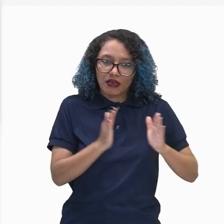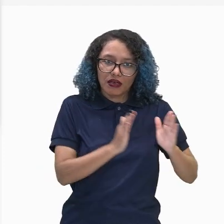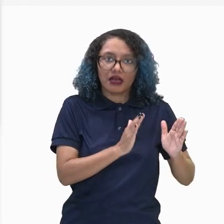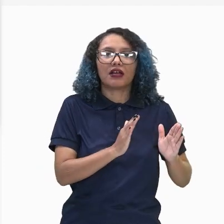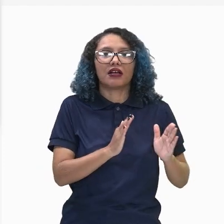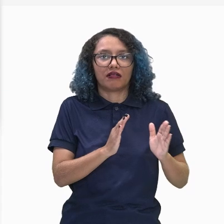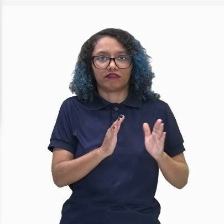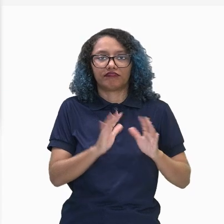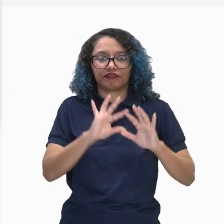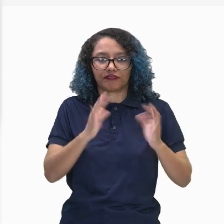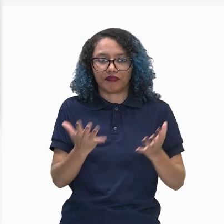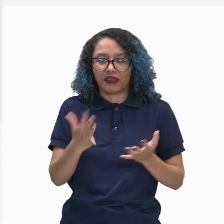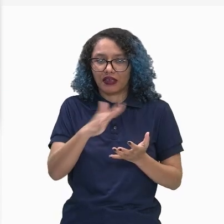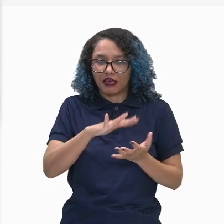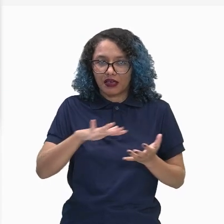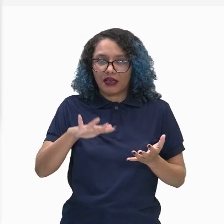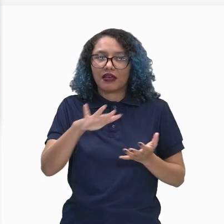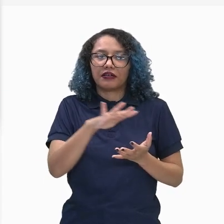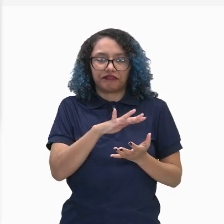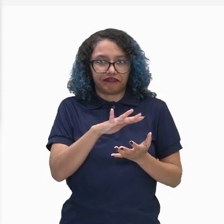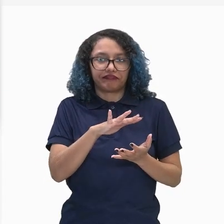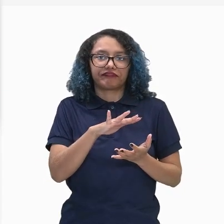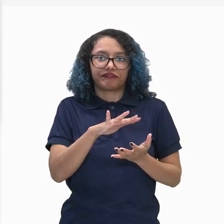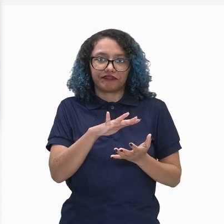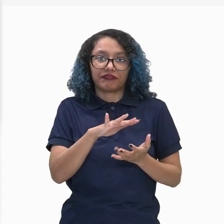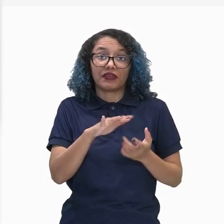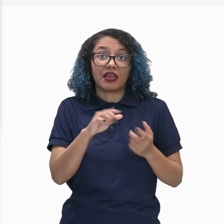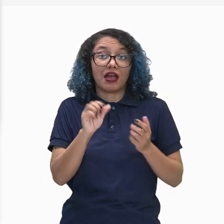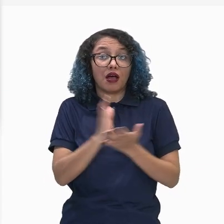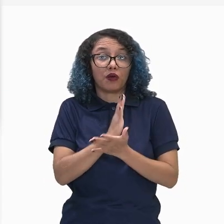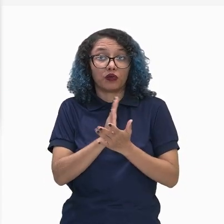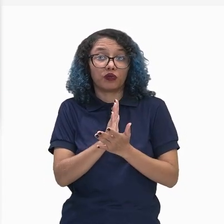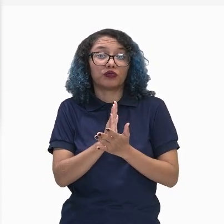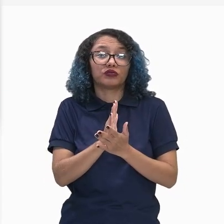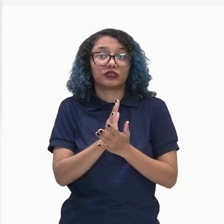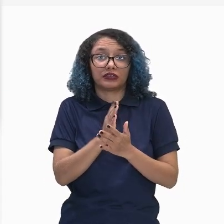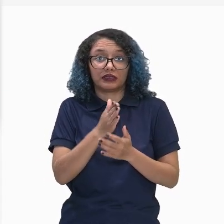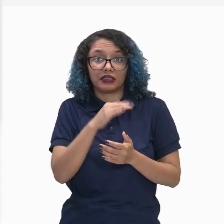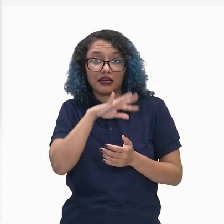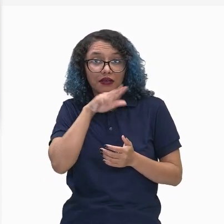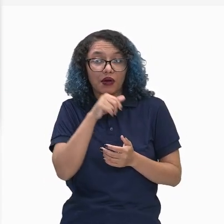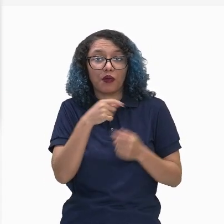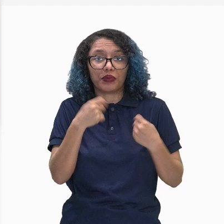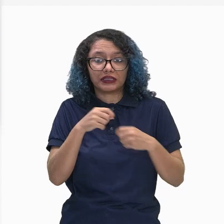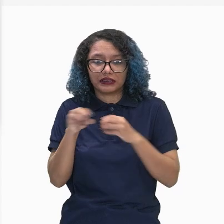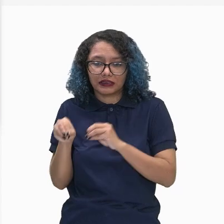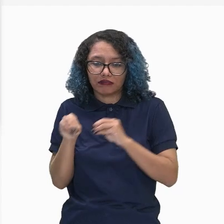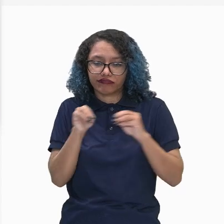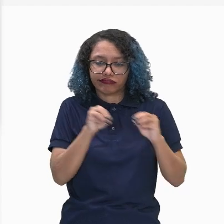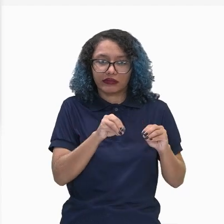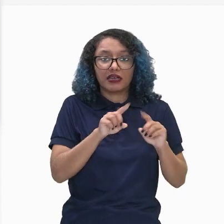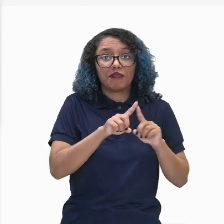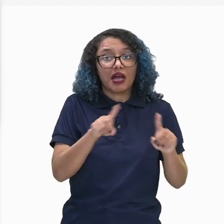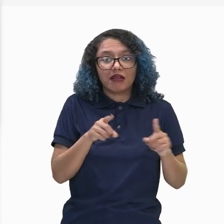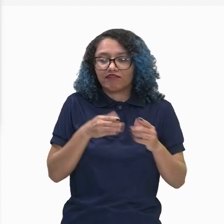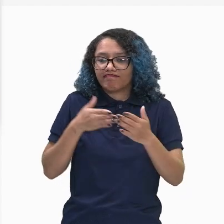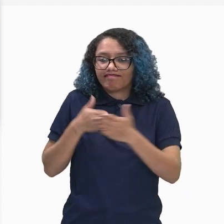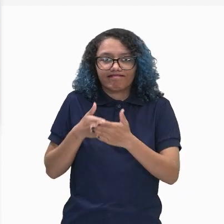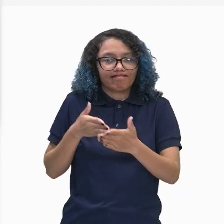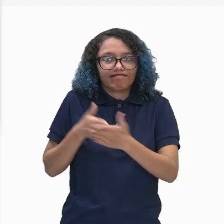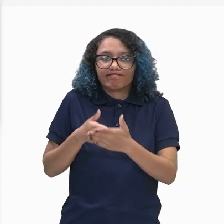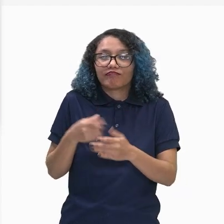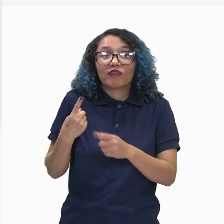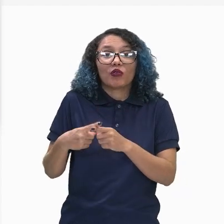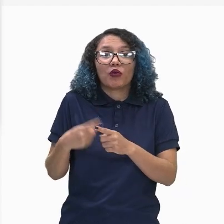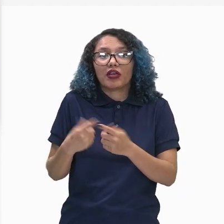aí algumas espécies que vão precisar migrar mesmo dentro da água, e aí ela não consegue sair daquele espaço por conta